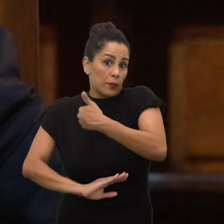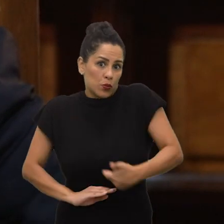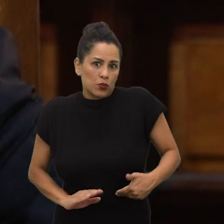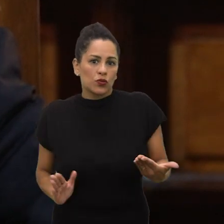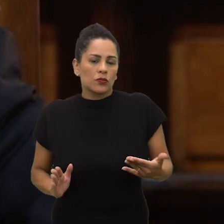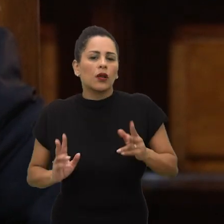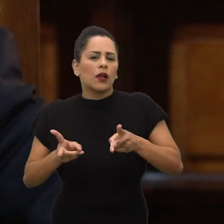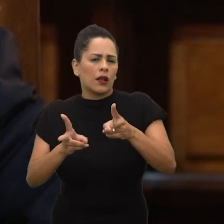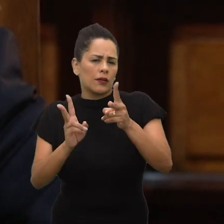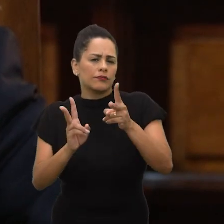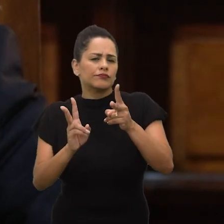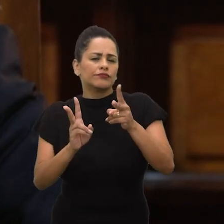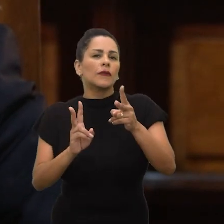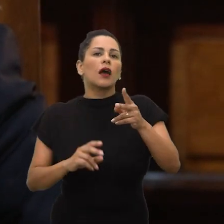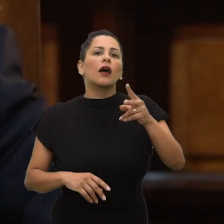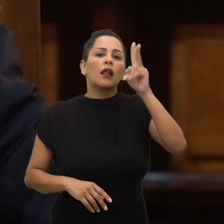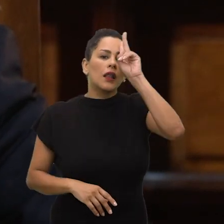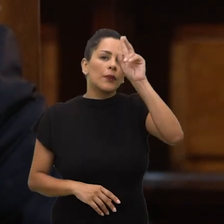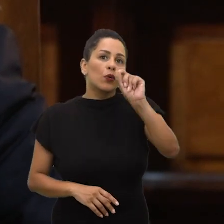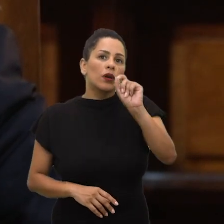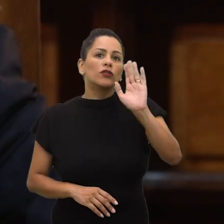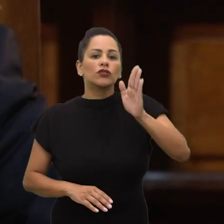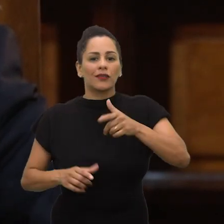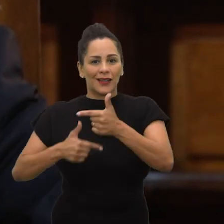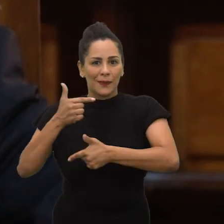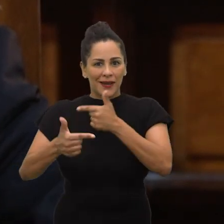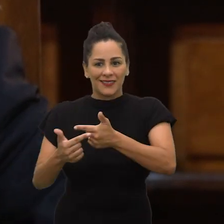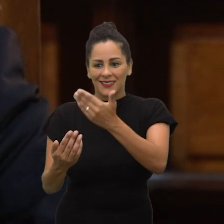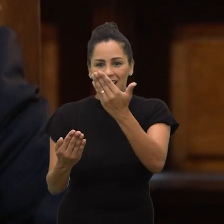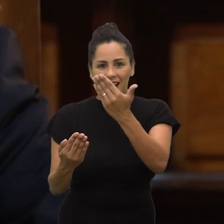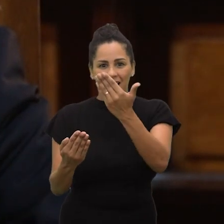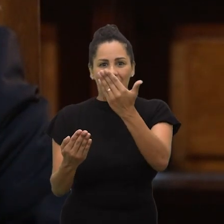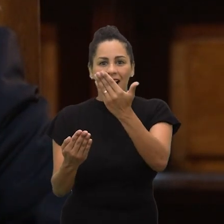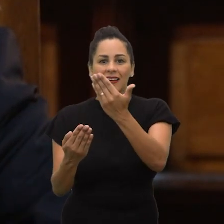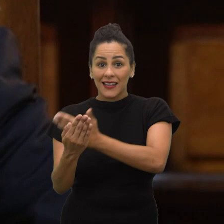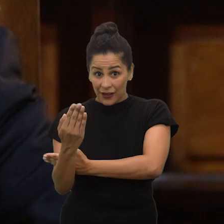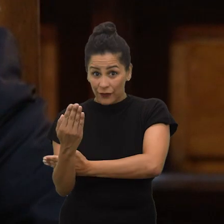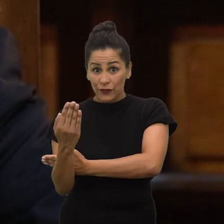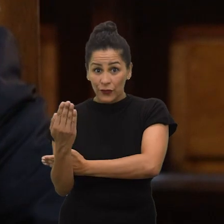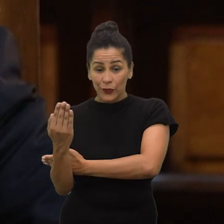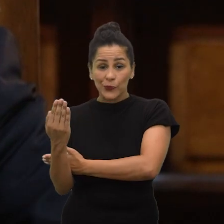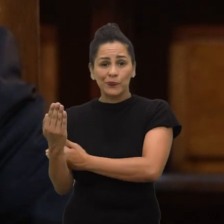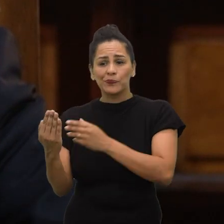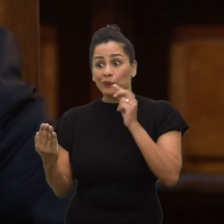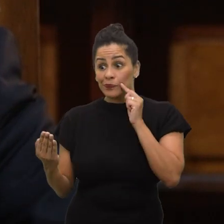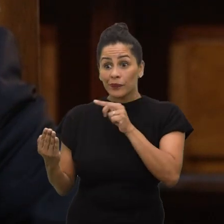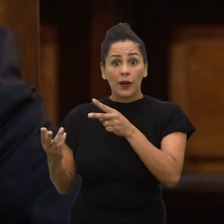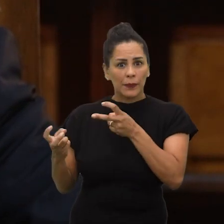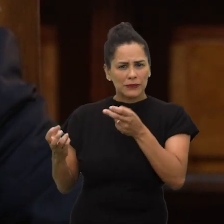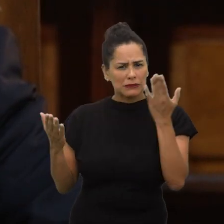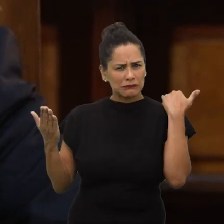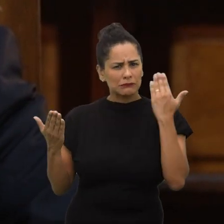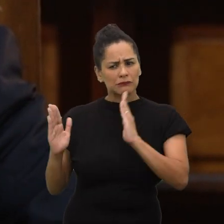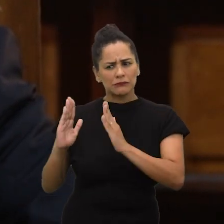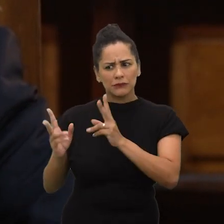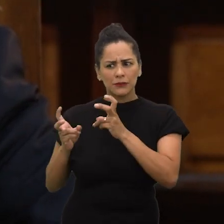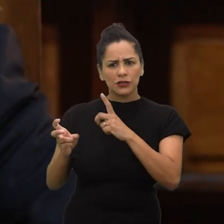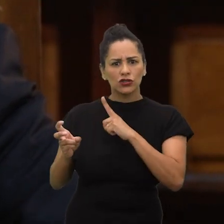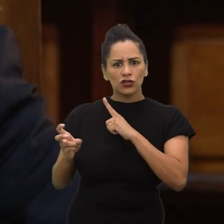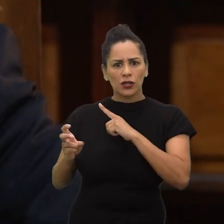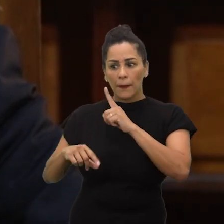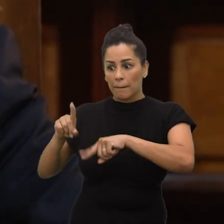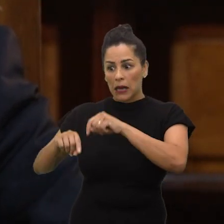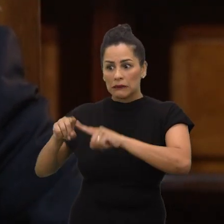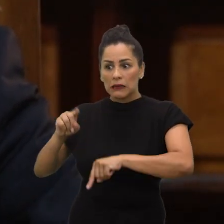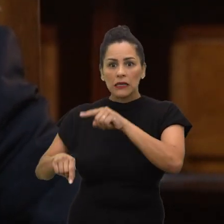as nossas arquivos e tive chance de verificar que nós temos um grande material que nem sempre é muito